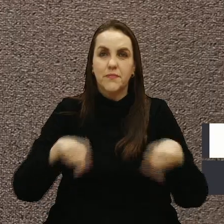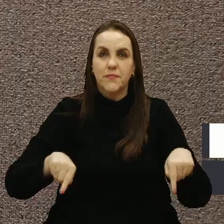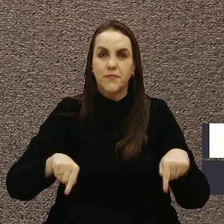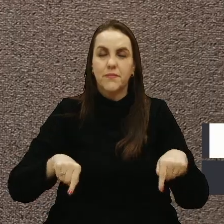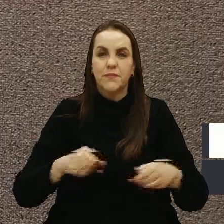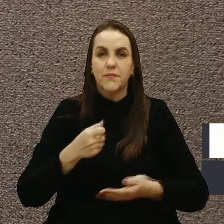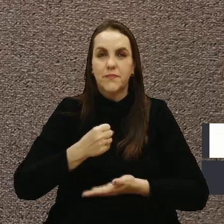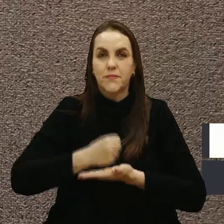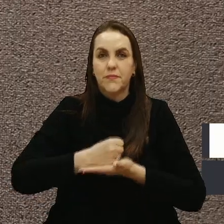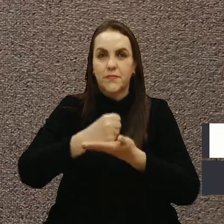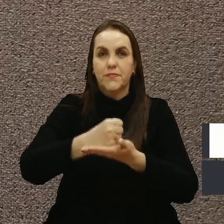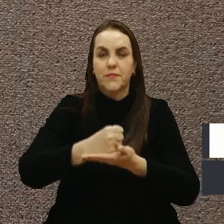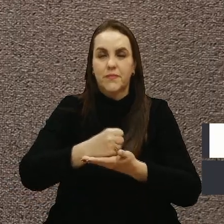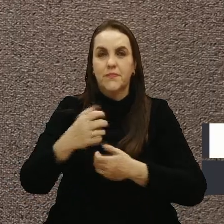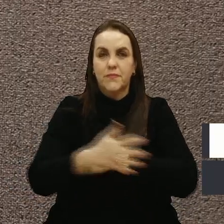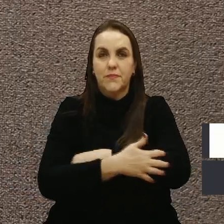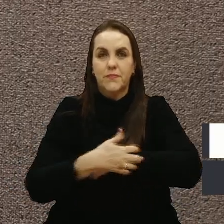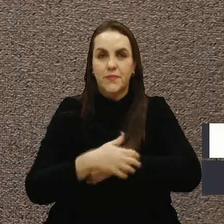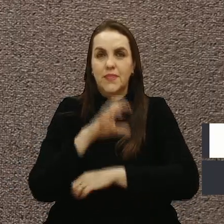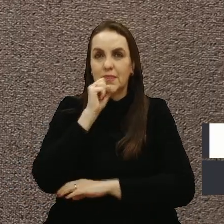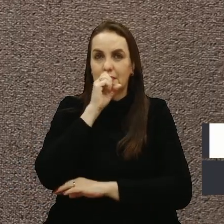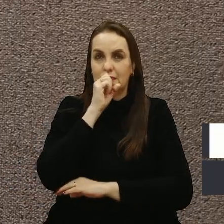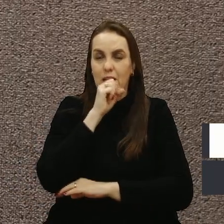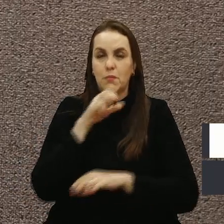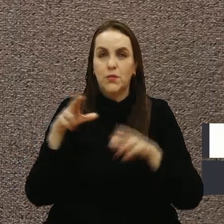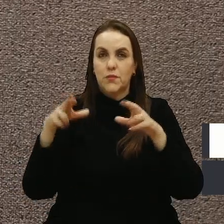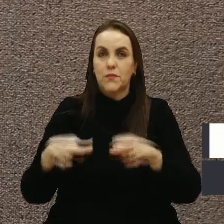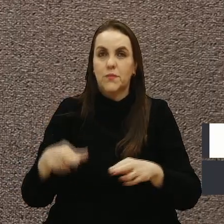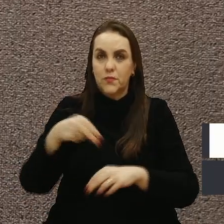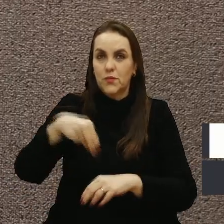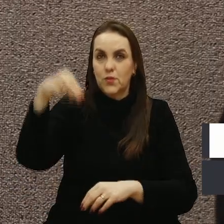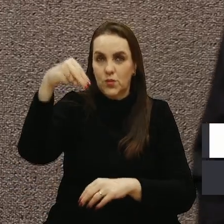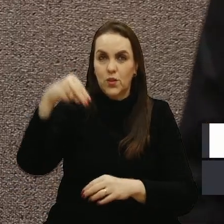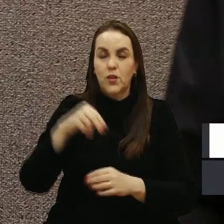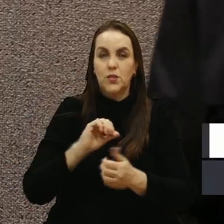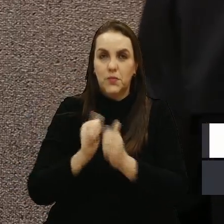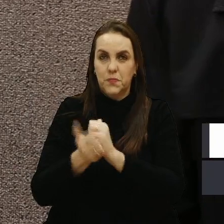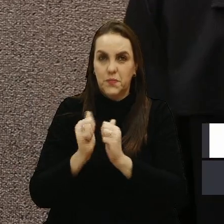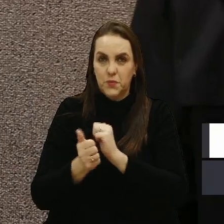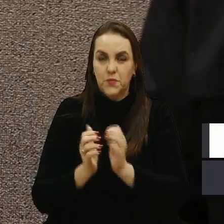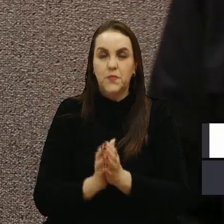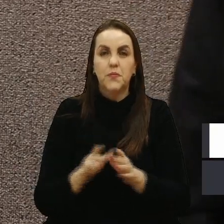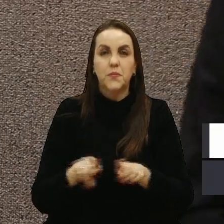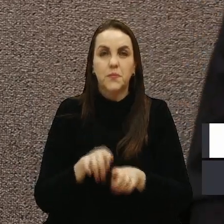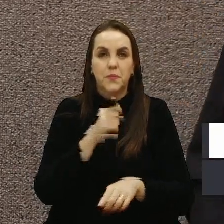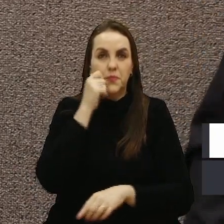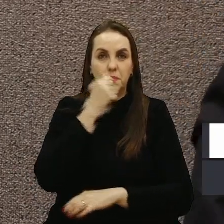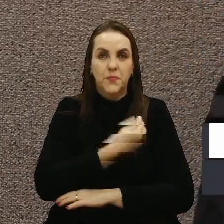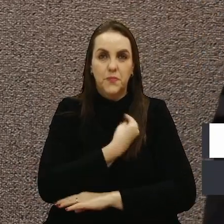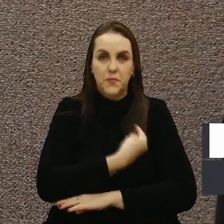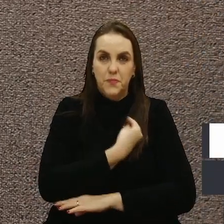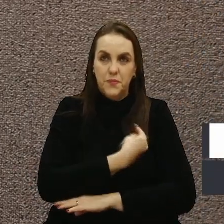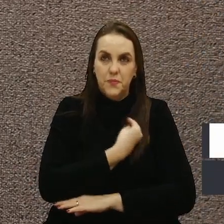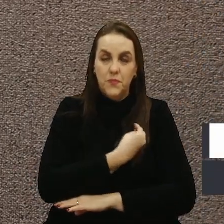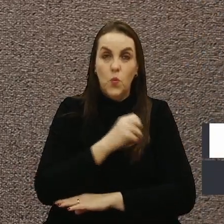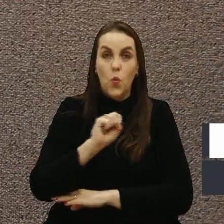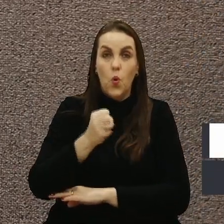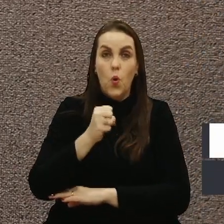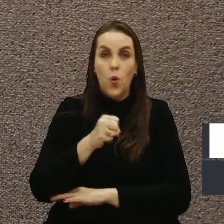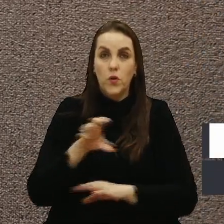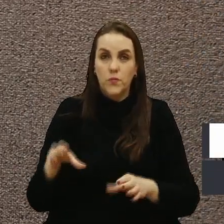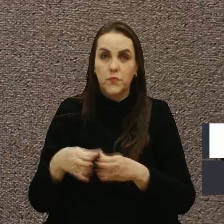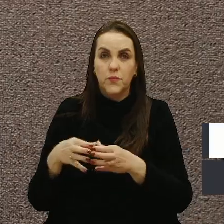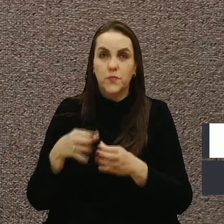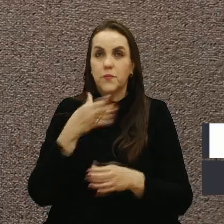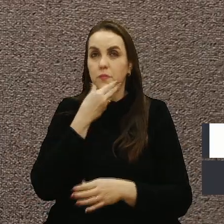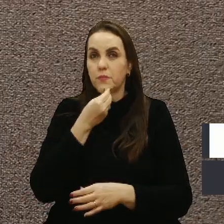Favelas, sábado lá no Complexo Esportivo da Zona Norte, com a presença de 8 times